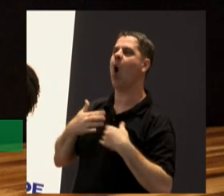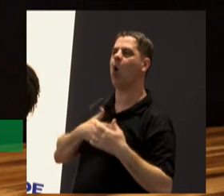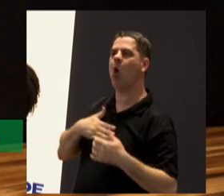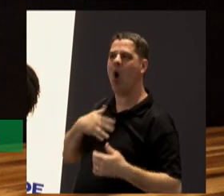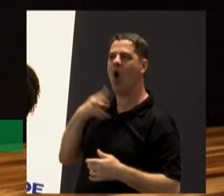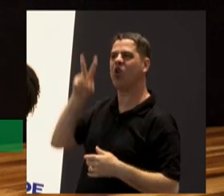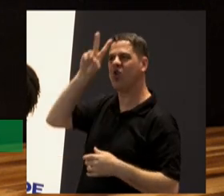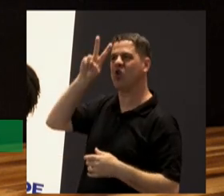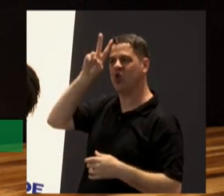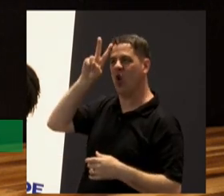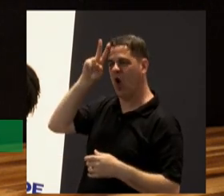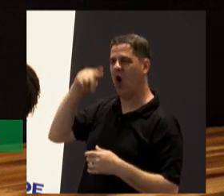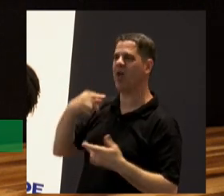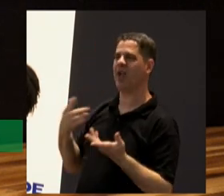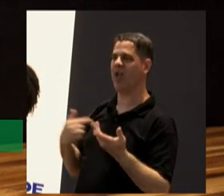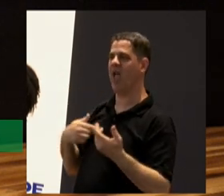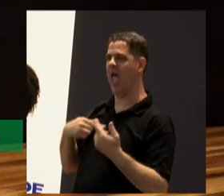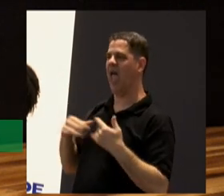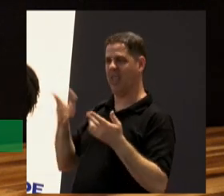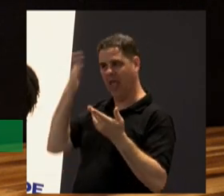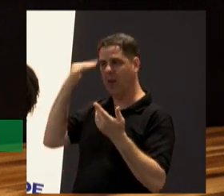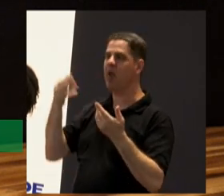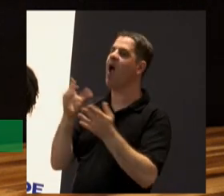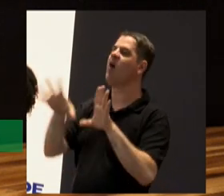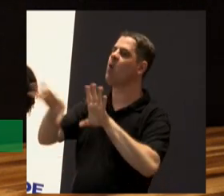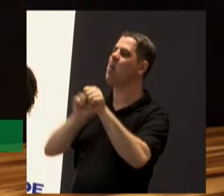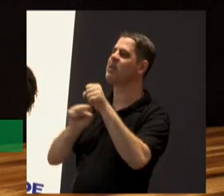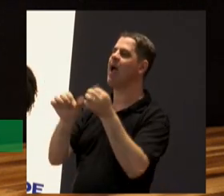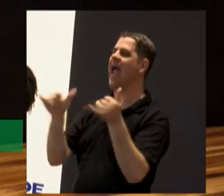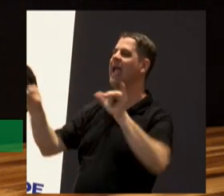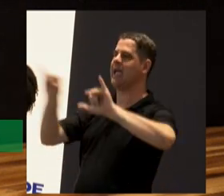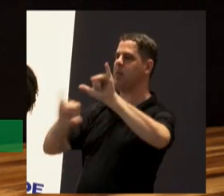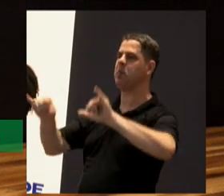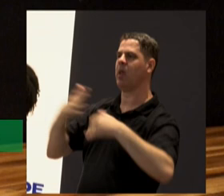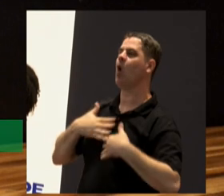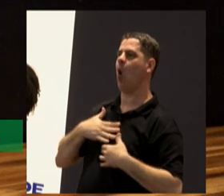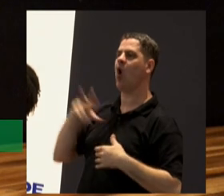história, apesar de ser químico. Eu sou químico, não sou historiador.